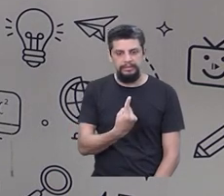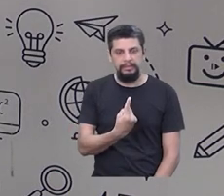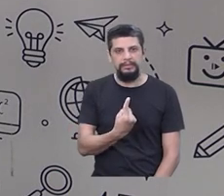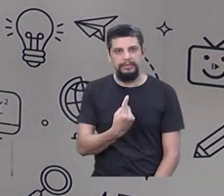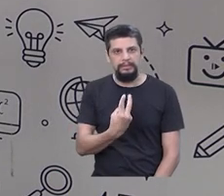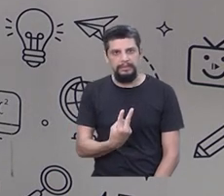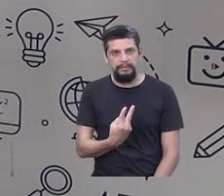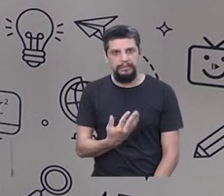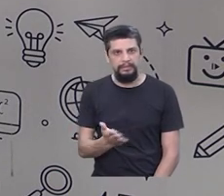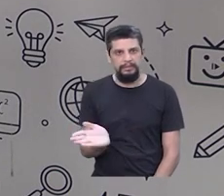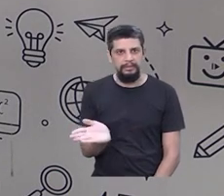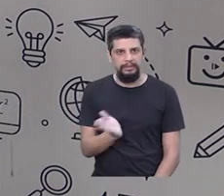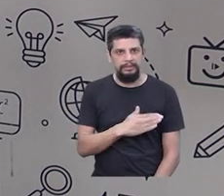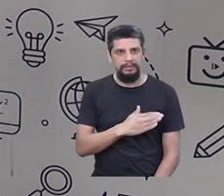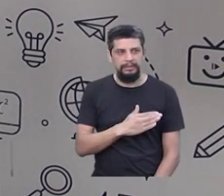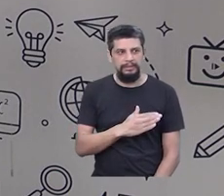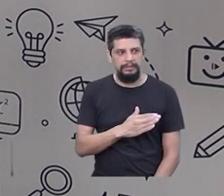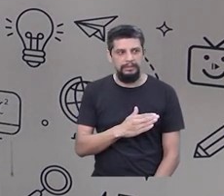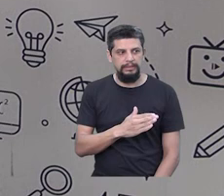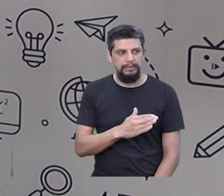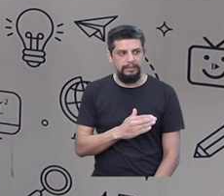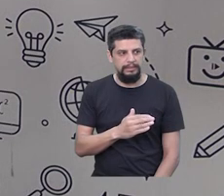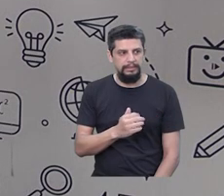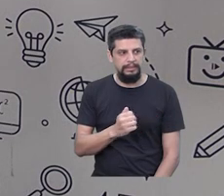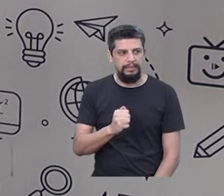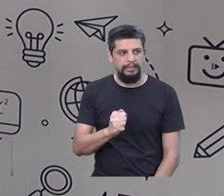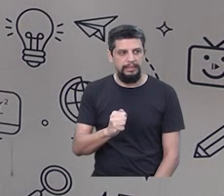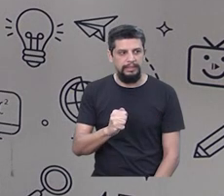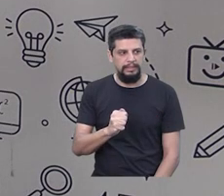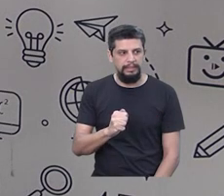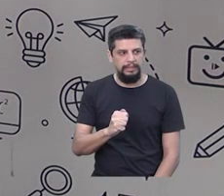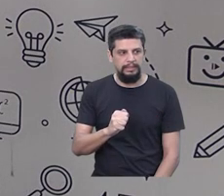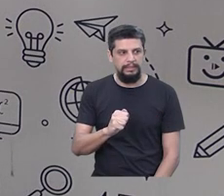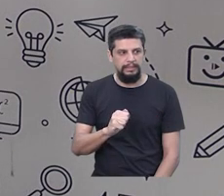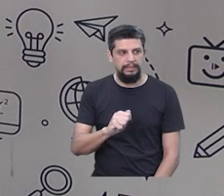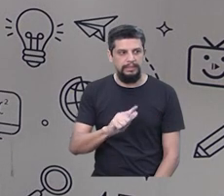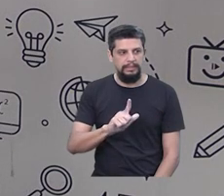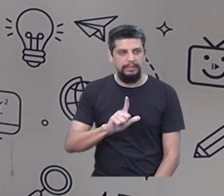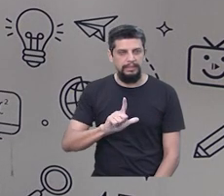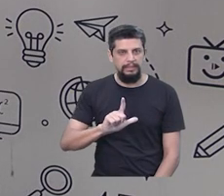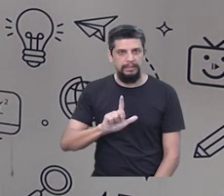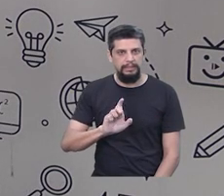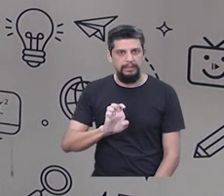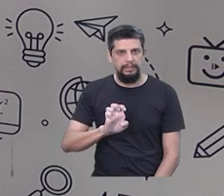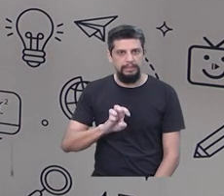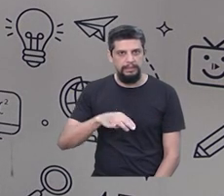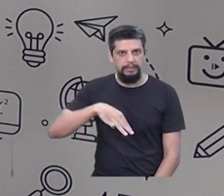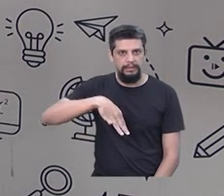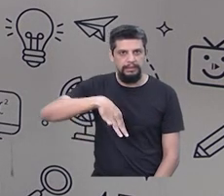12. Alemã, eles são do país da Alemanha.